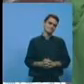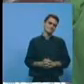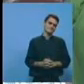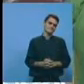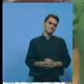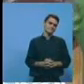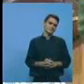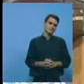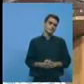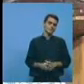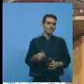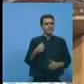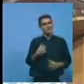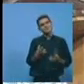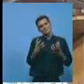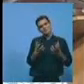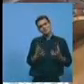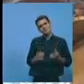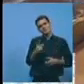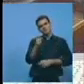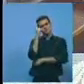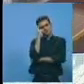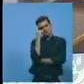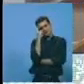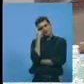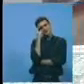Mas eu queria que você pensasse também,